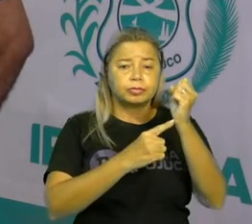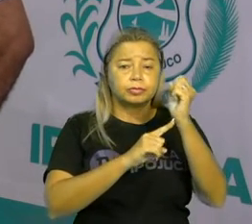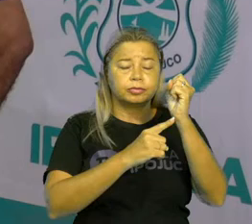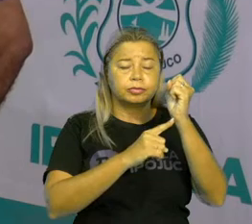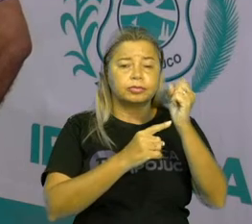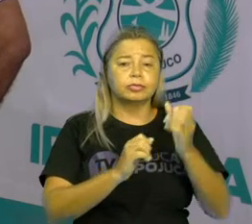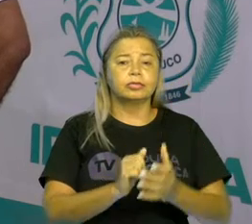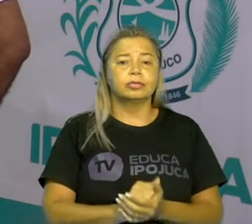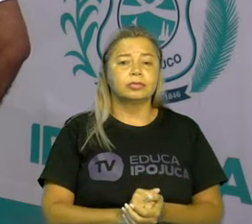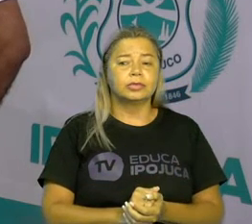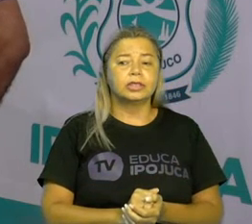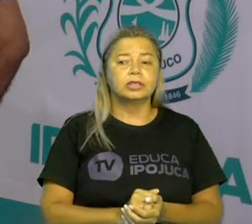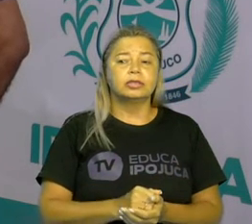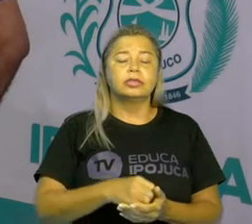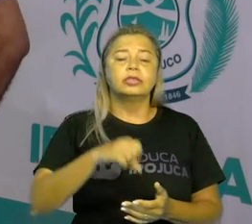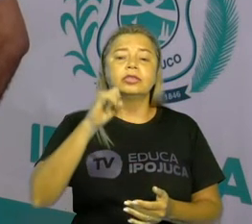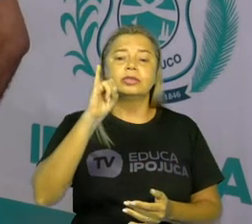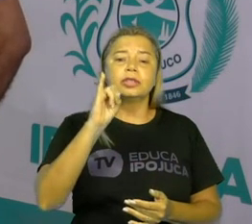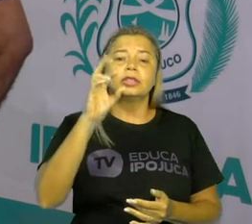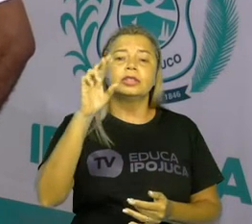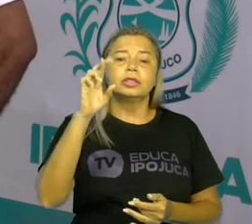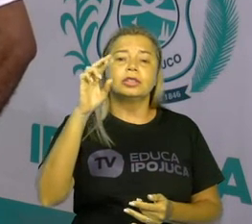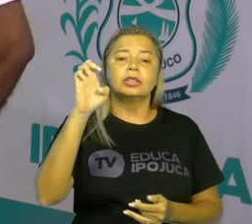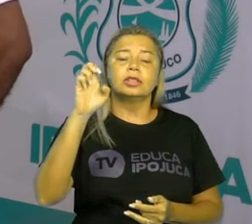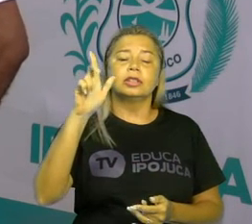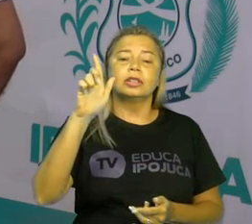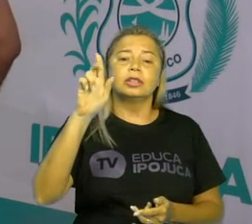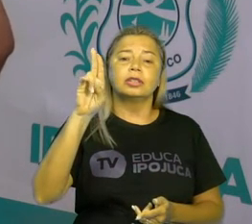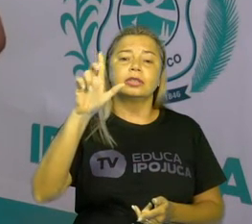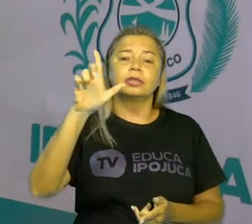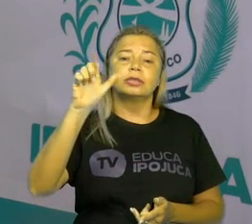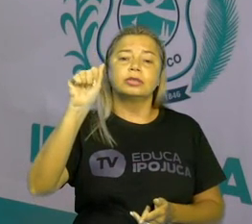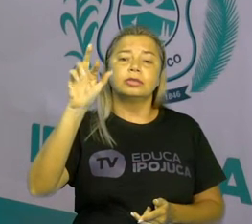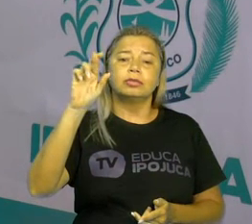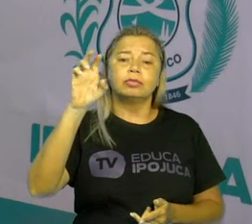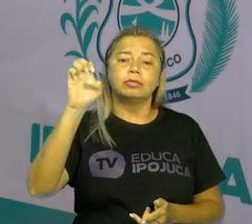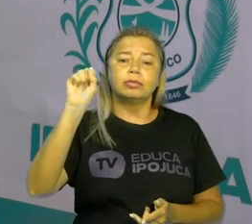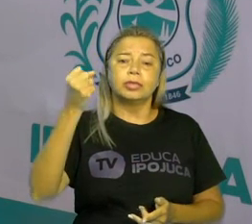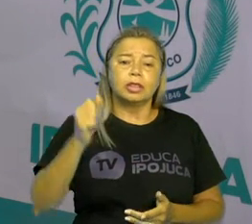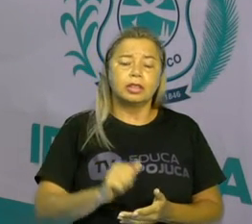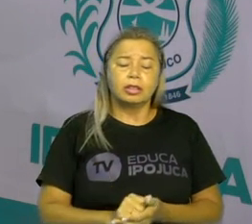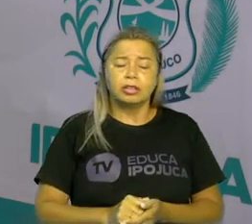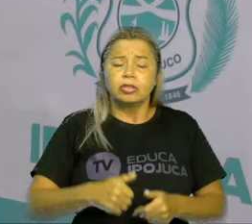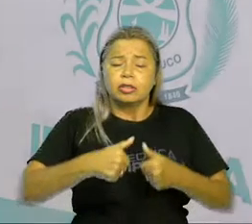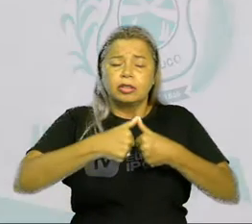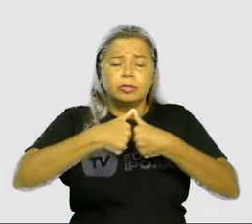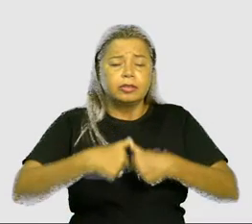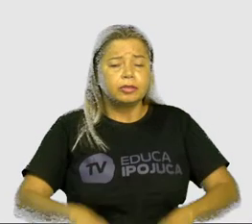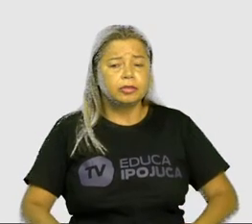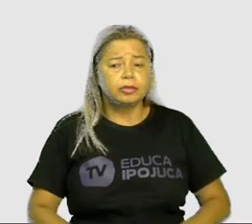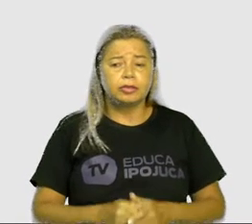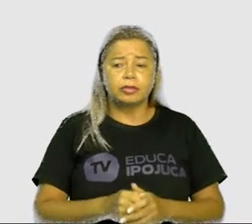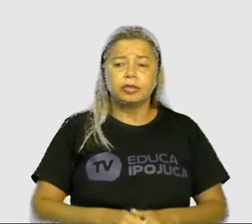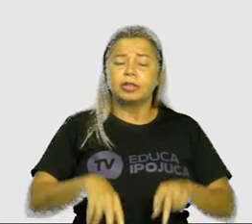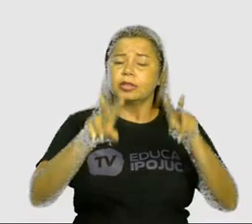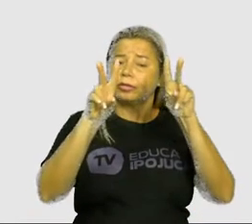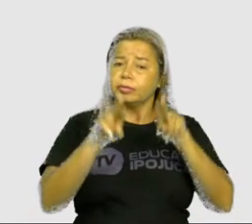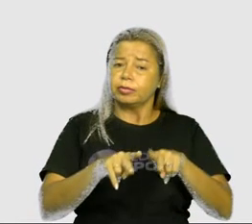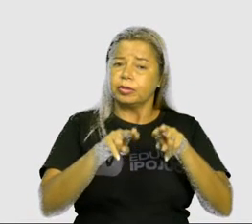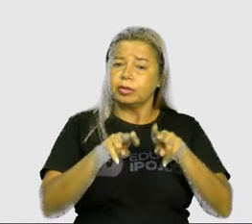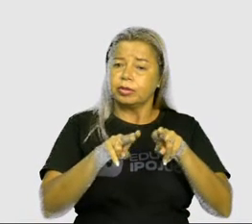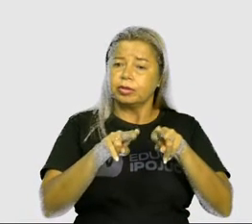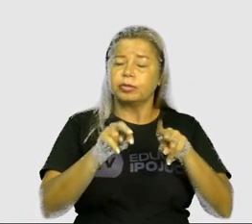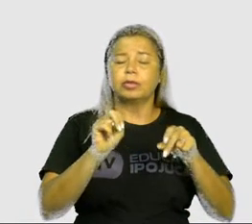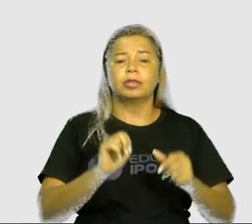substantivos que são irregulares e alguns deles permanecem da mesma forma, tá vendo? Ó,